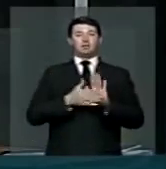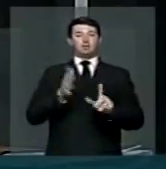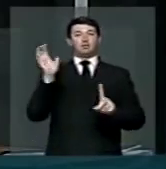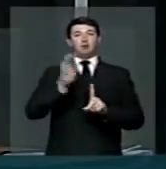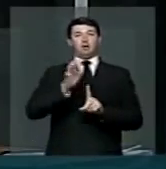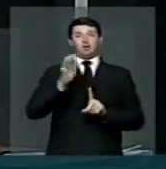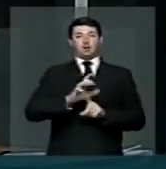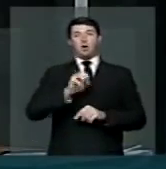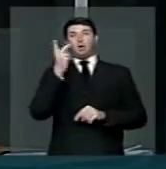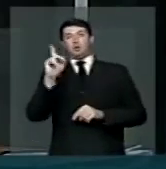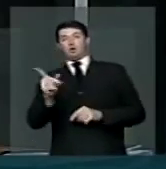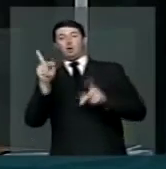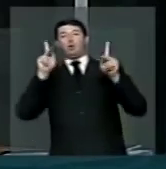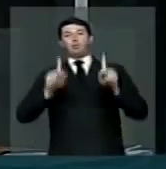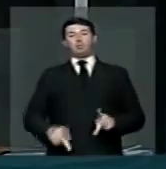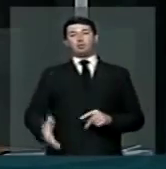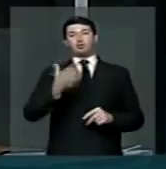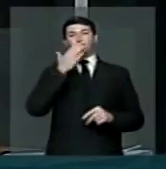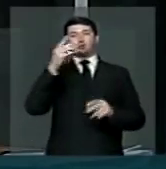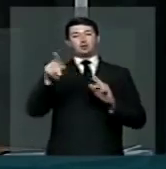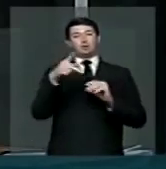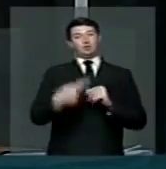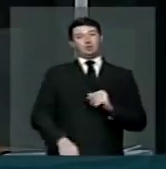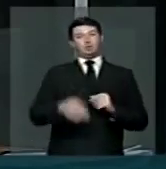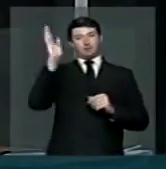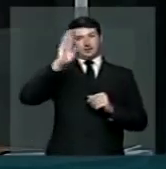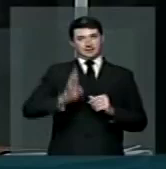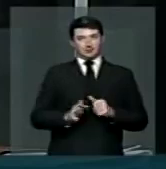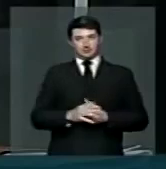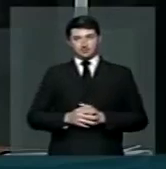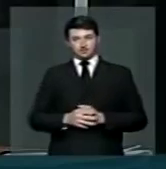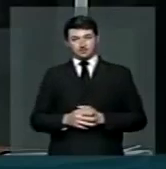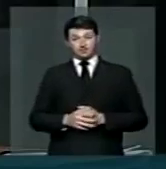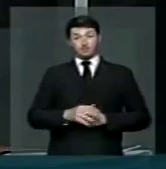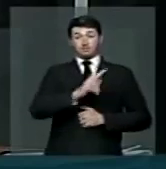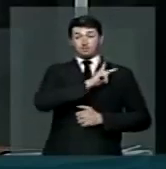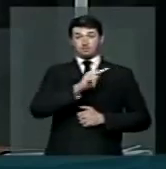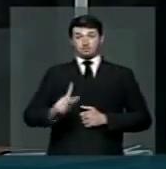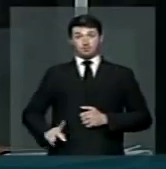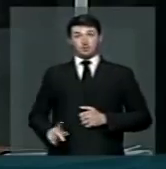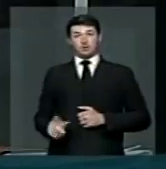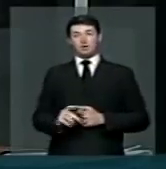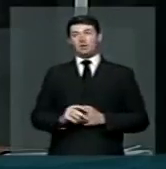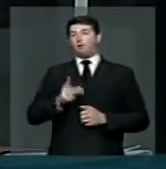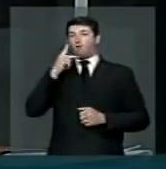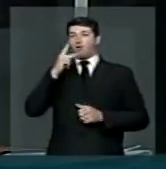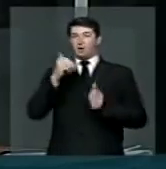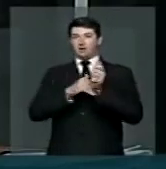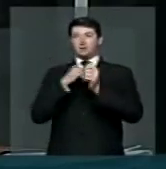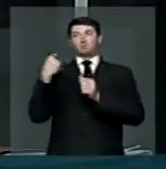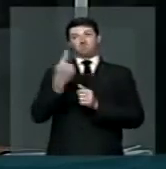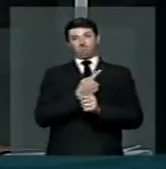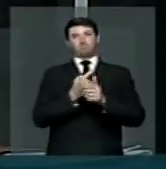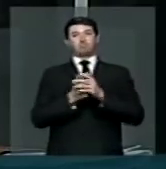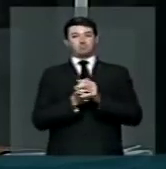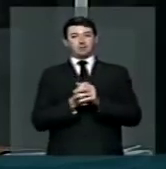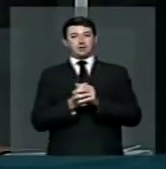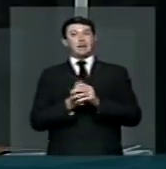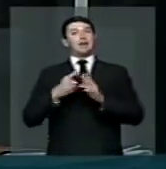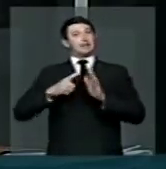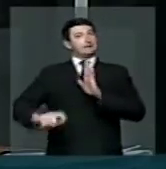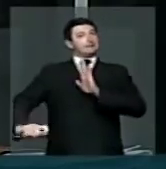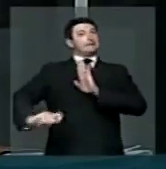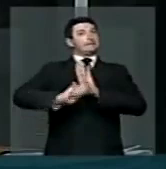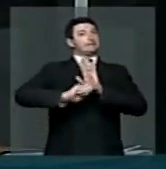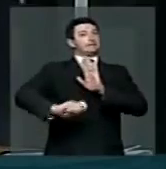afetam aos povos indígenas brasileiros. O presidente nos confidenciou que sofreu forte